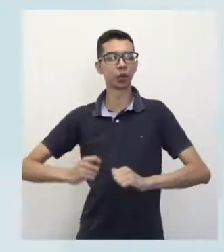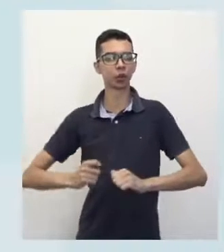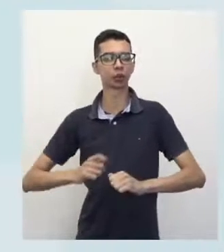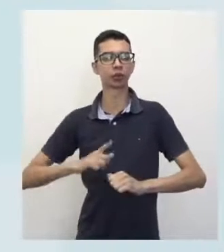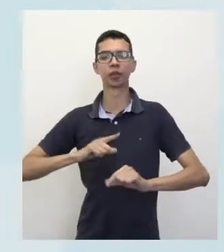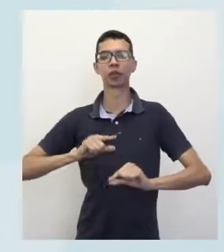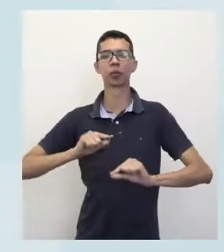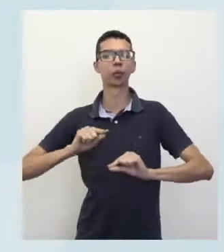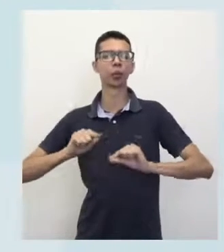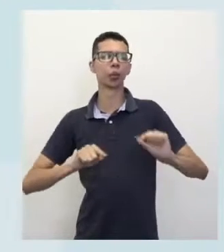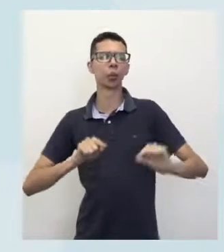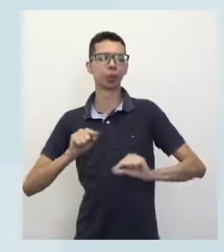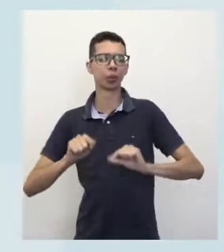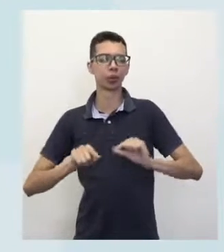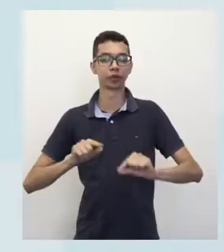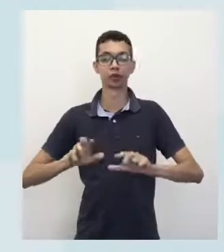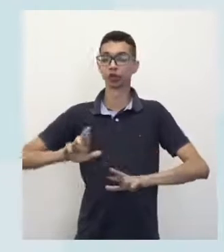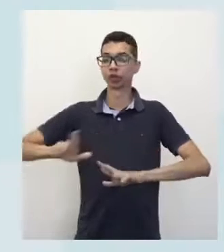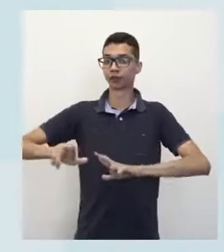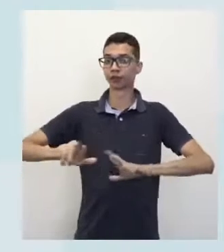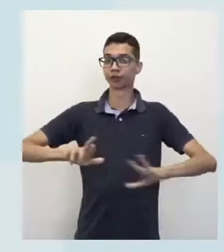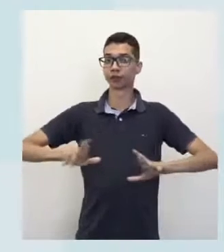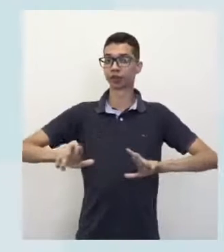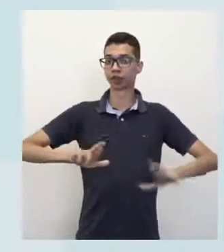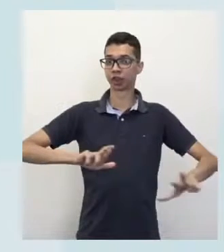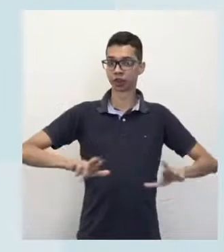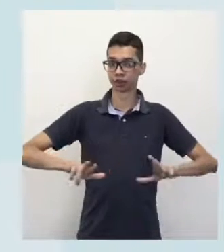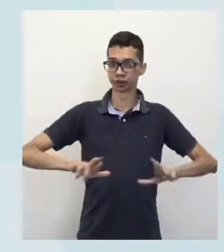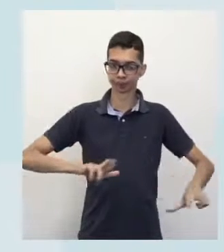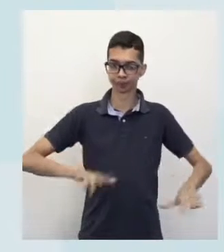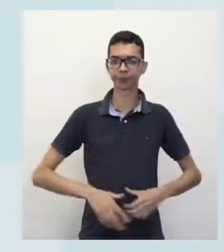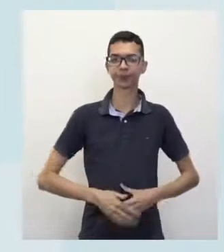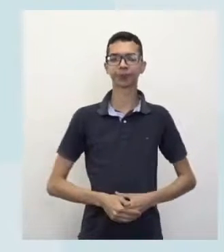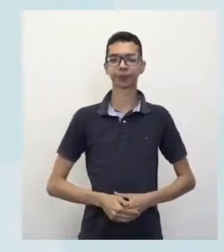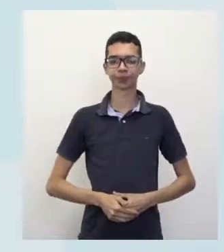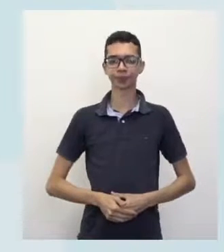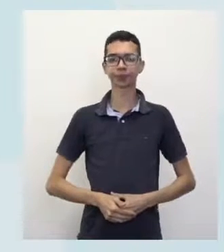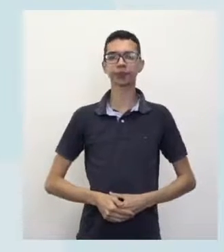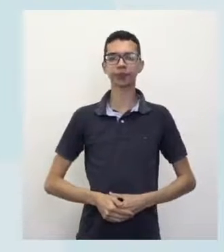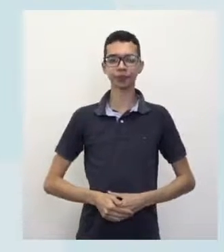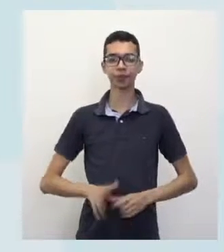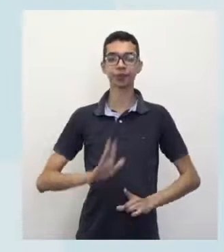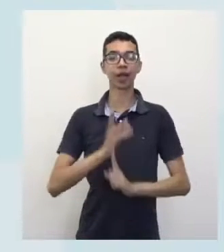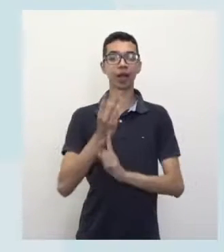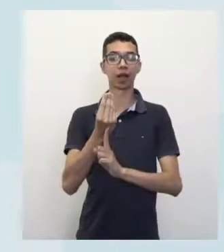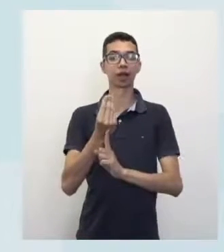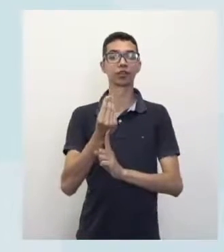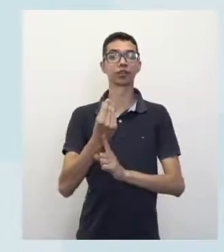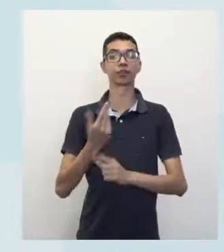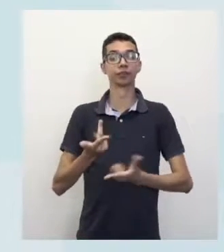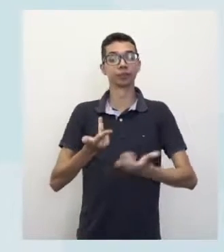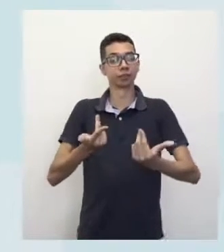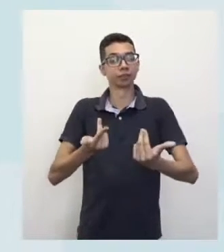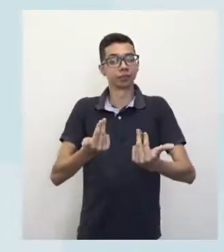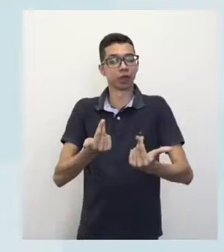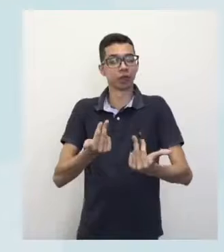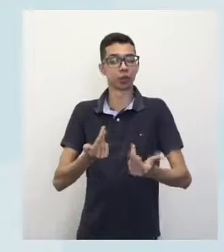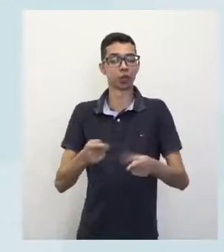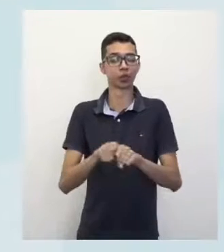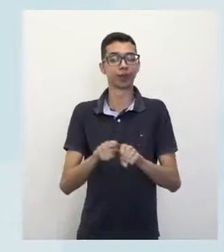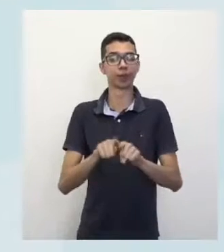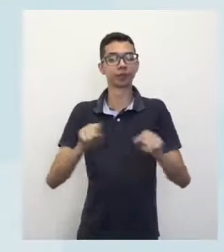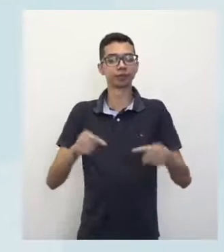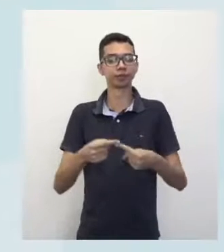elementos diferentes entre si e que são quase indissociáveis. A arte incluiu-se nesse viés e pode ser abordada